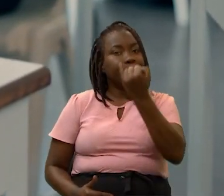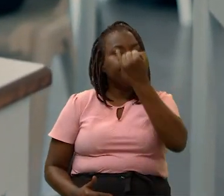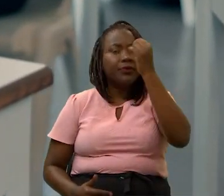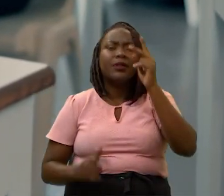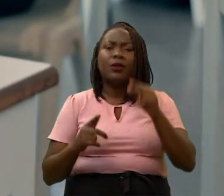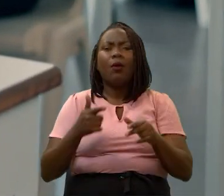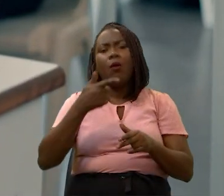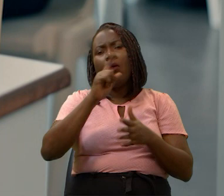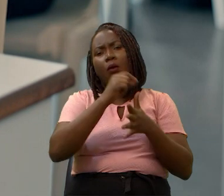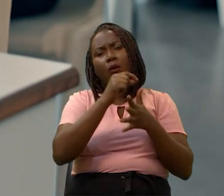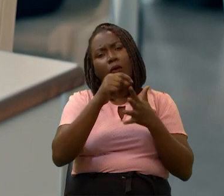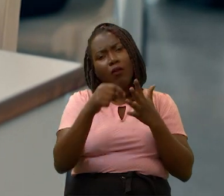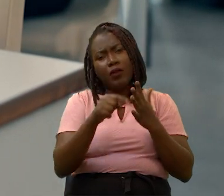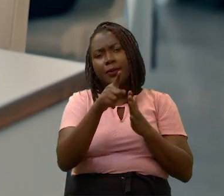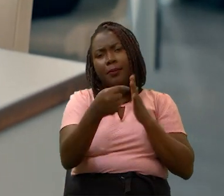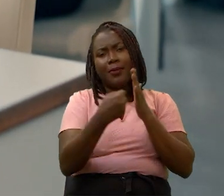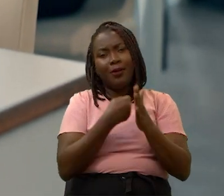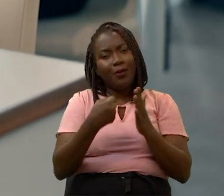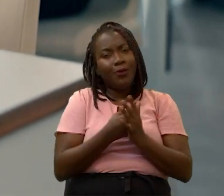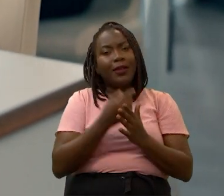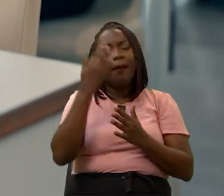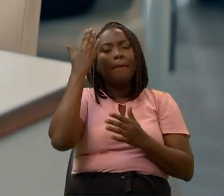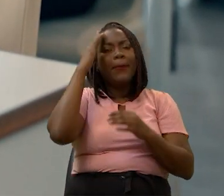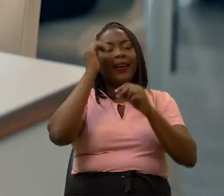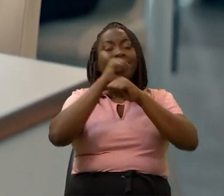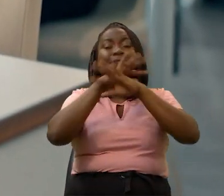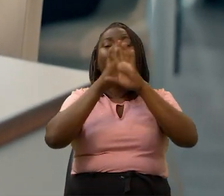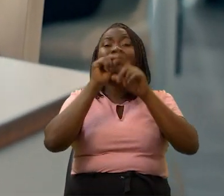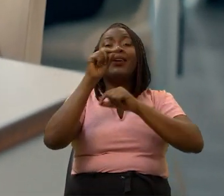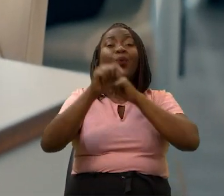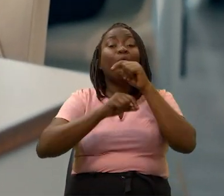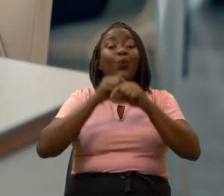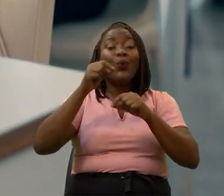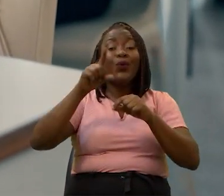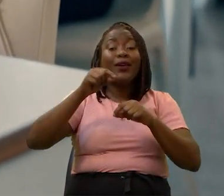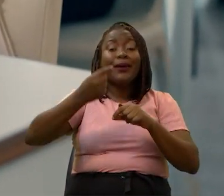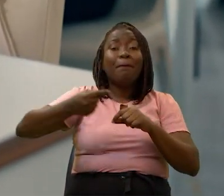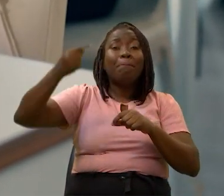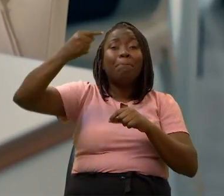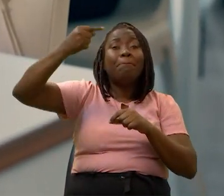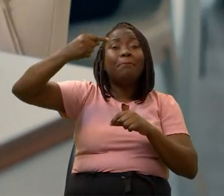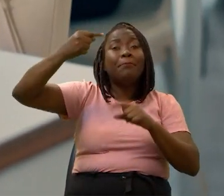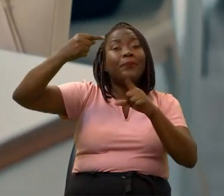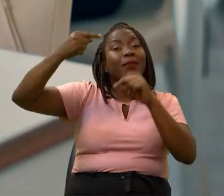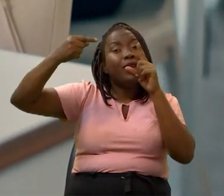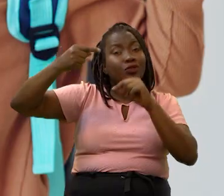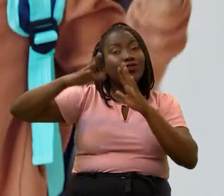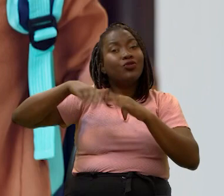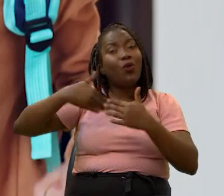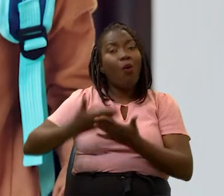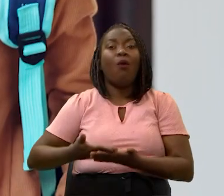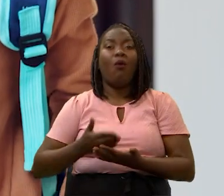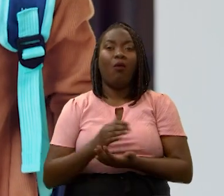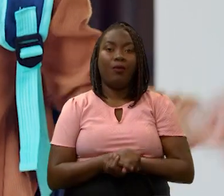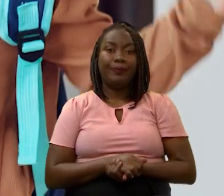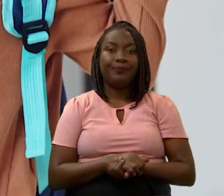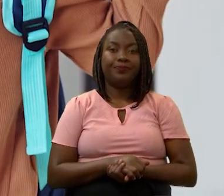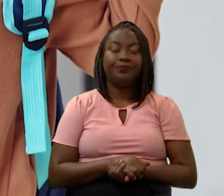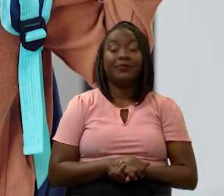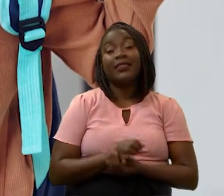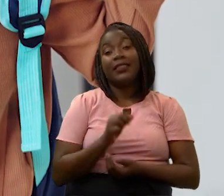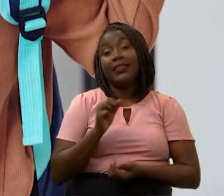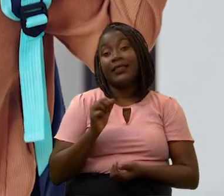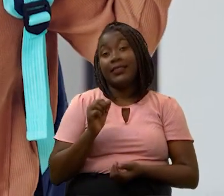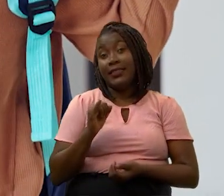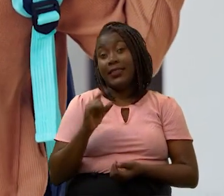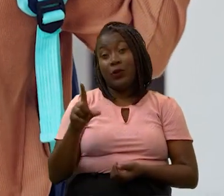como é importante esses outros fatores que você me pergunta, para a gente entender o que a gente deve priorizar de fato na escolha de uma escola,